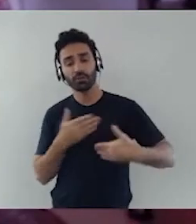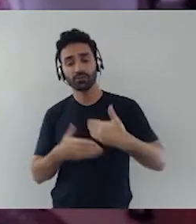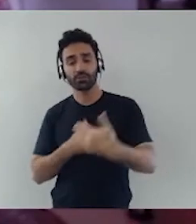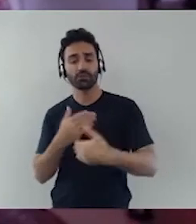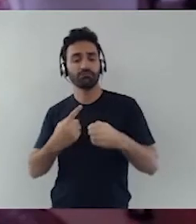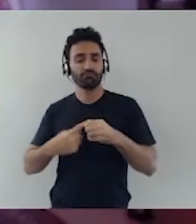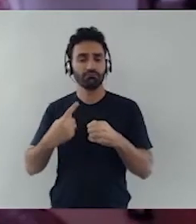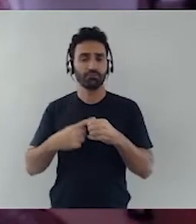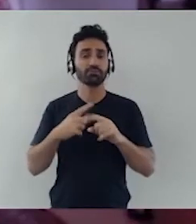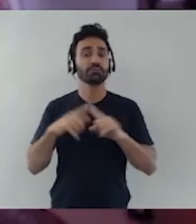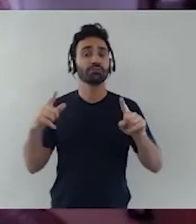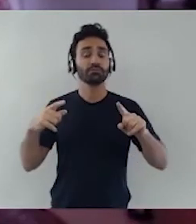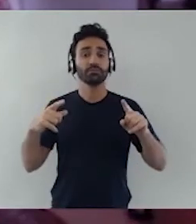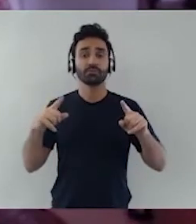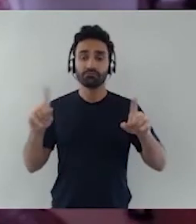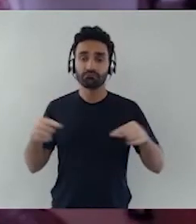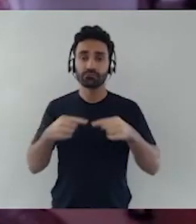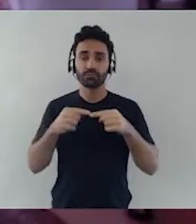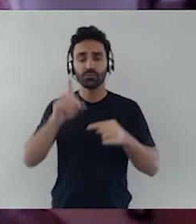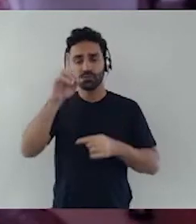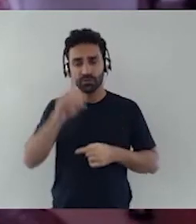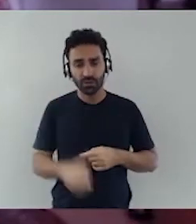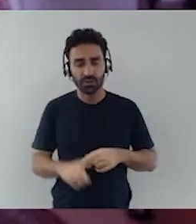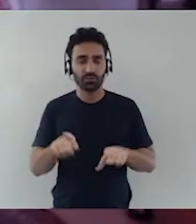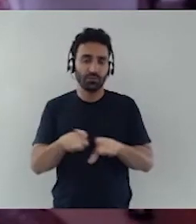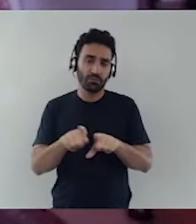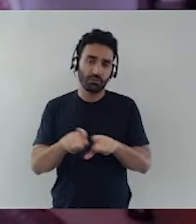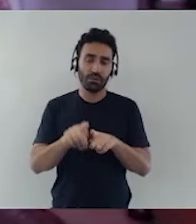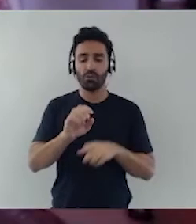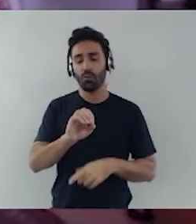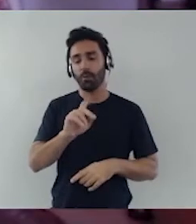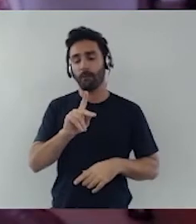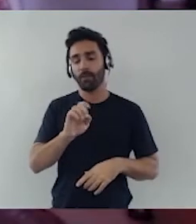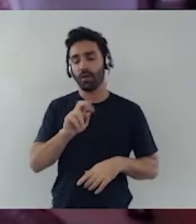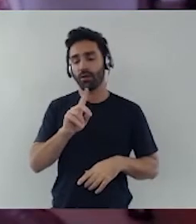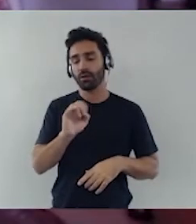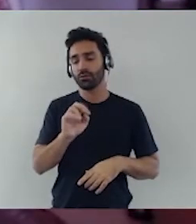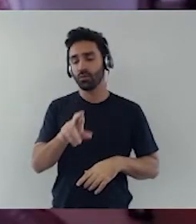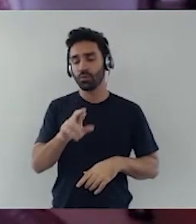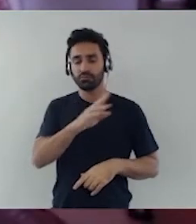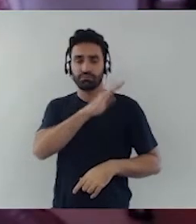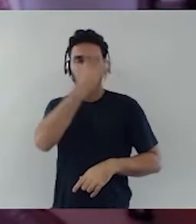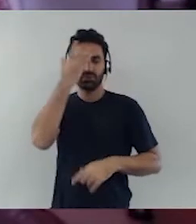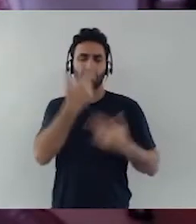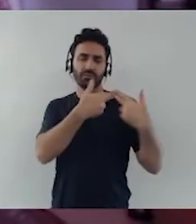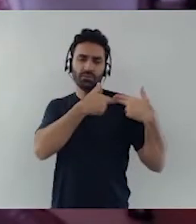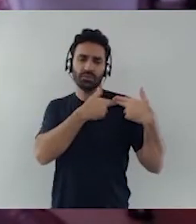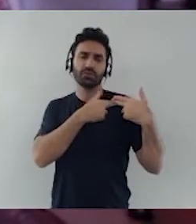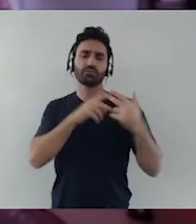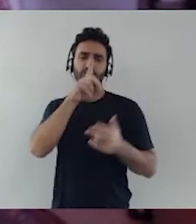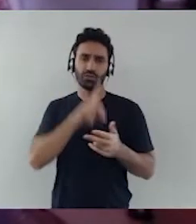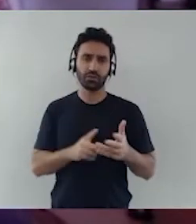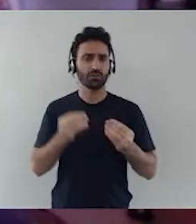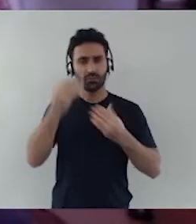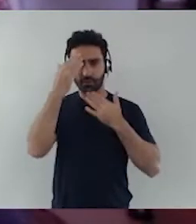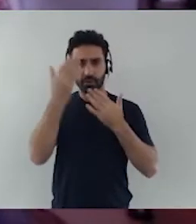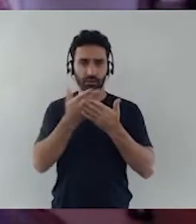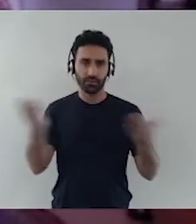lugar central do direito e dos operadores do direito para o seu enfrentamento e superação. Muito obrigado.